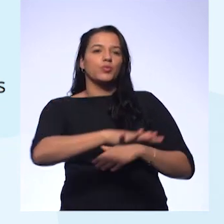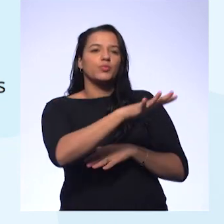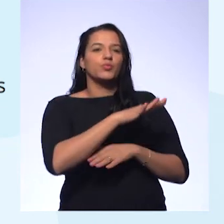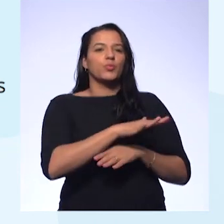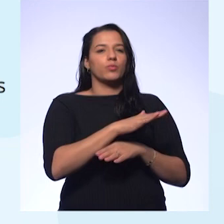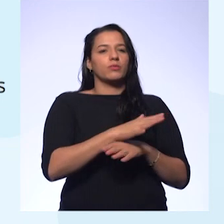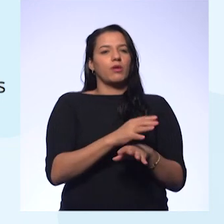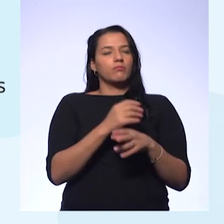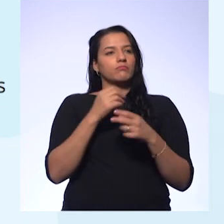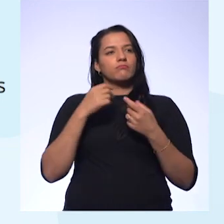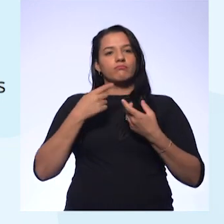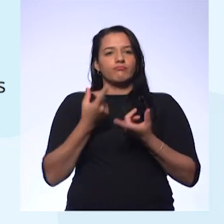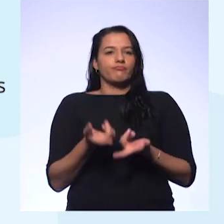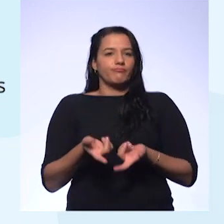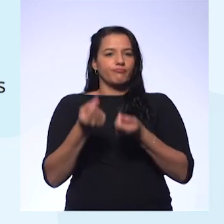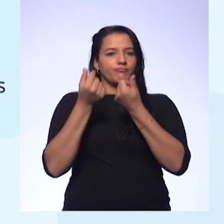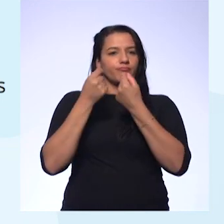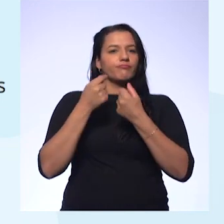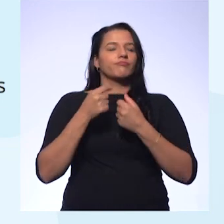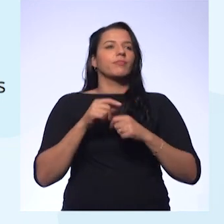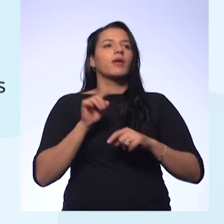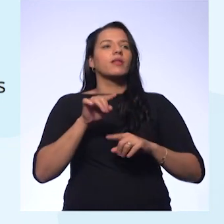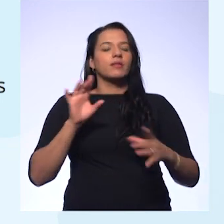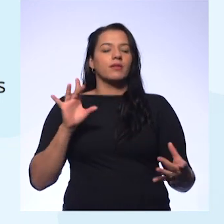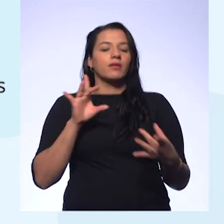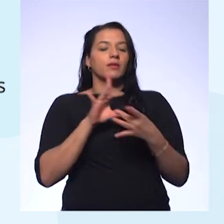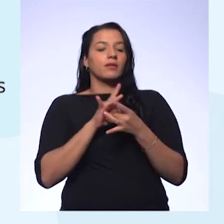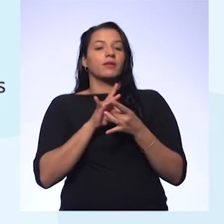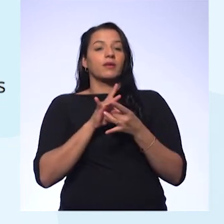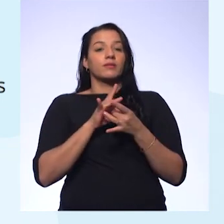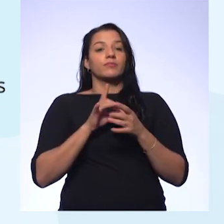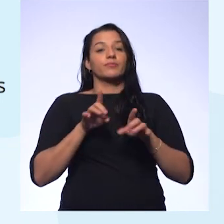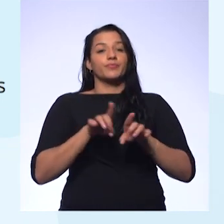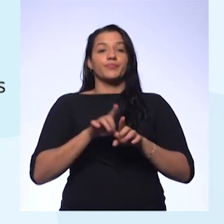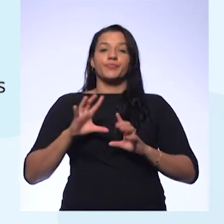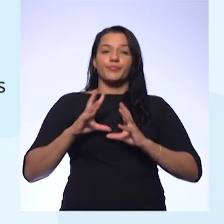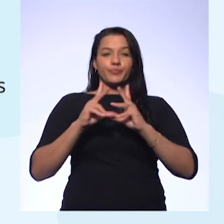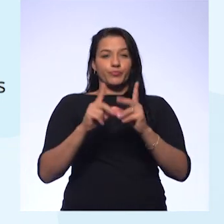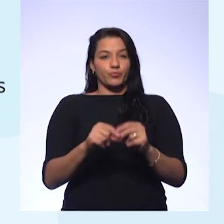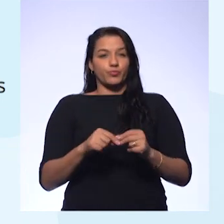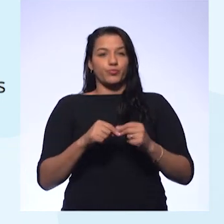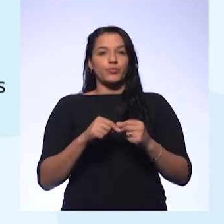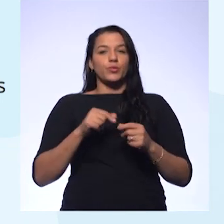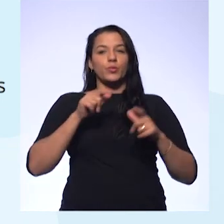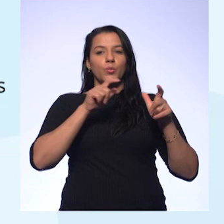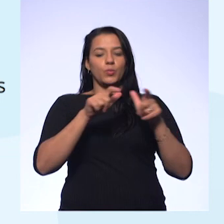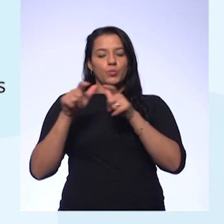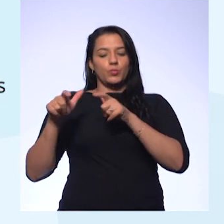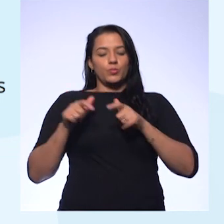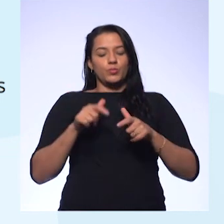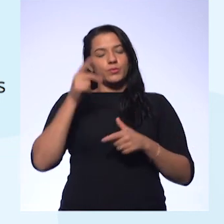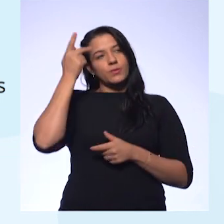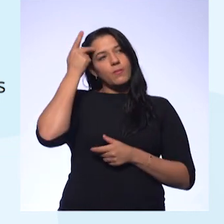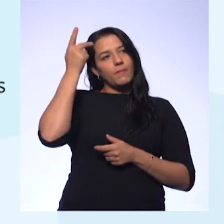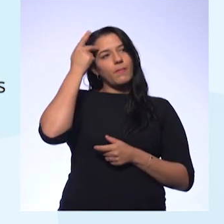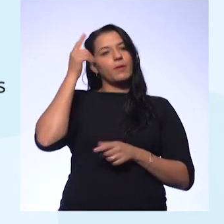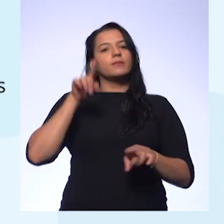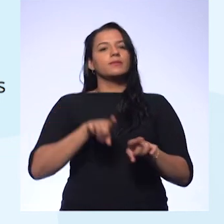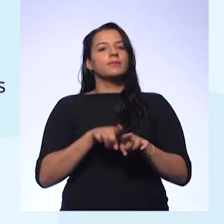No caso aí, eram pessoas ligadas às oligarquias rurais de São Paulo e Minas